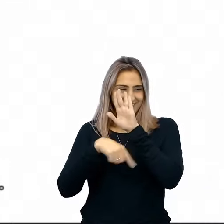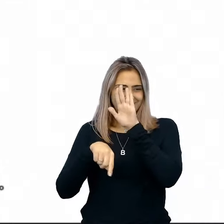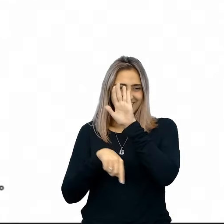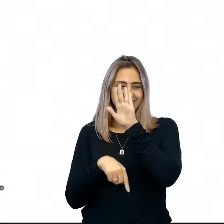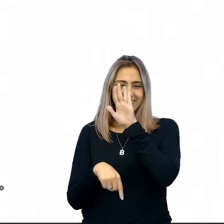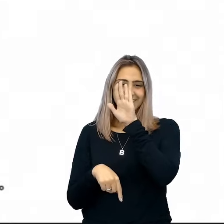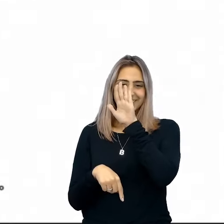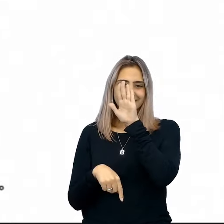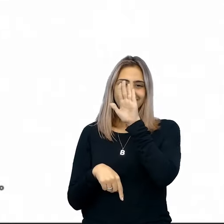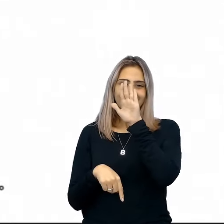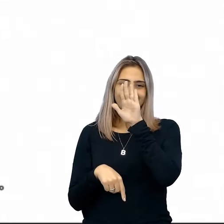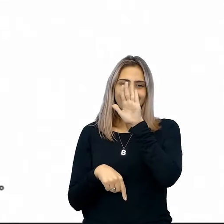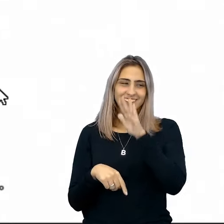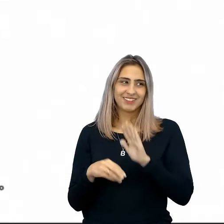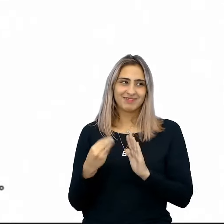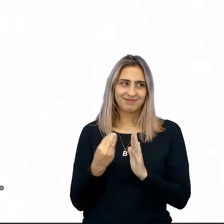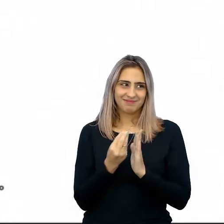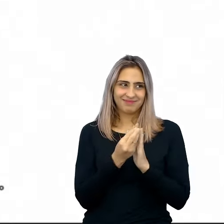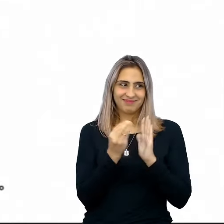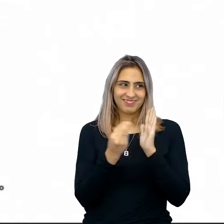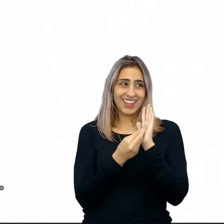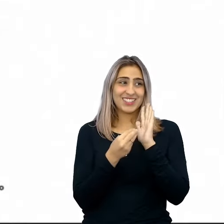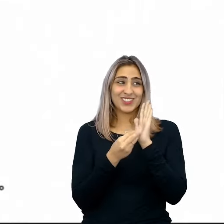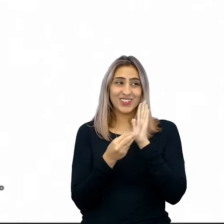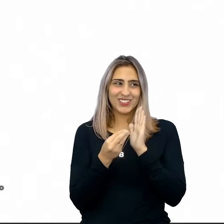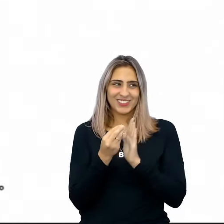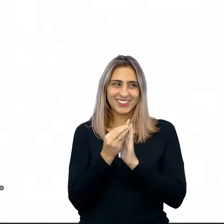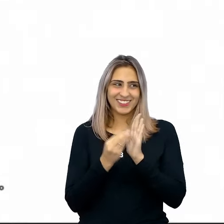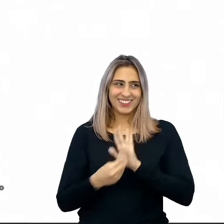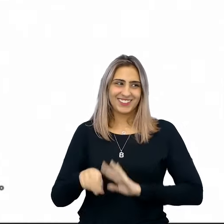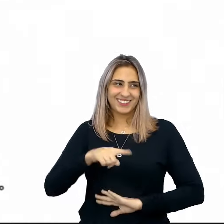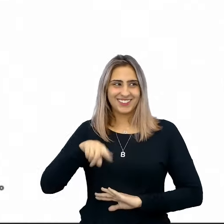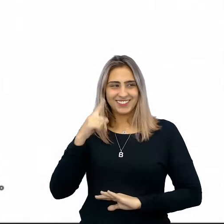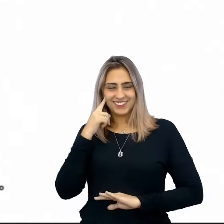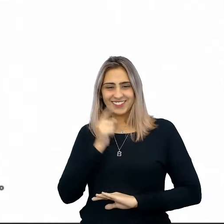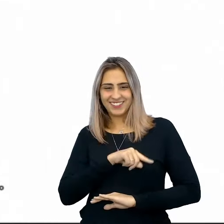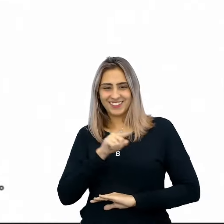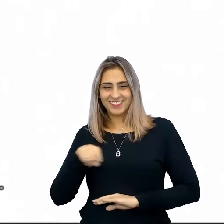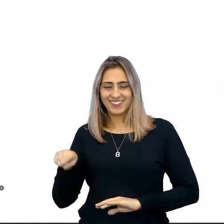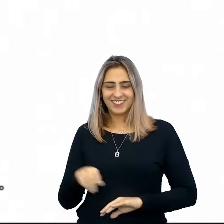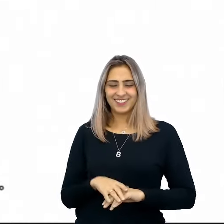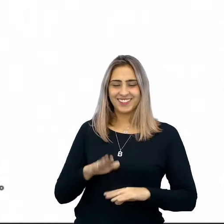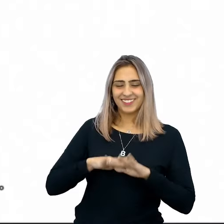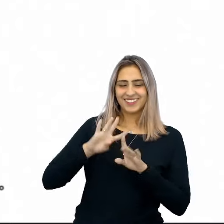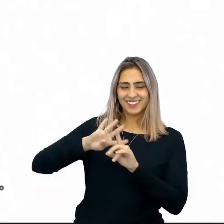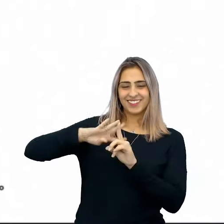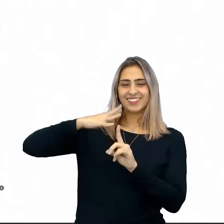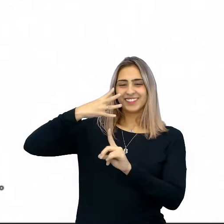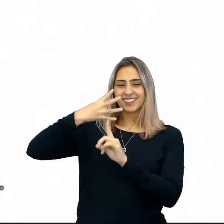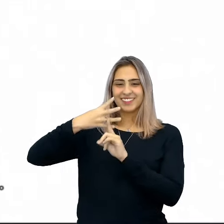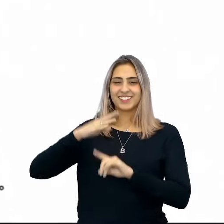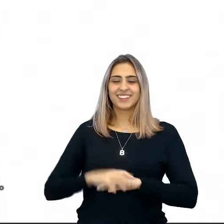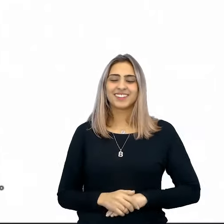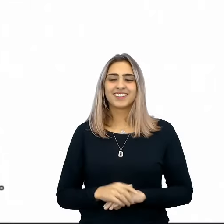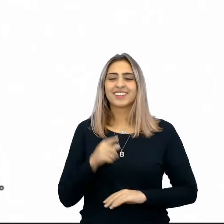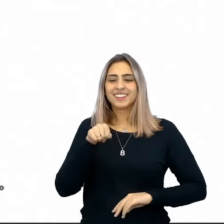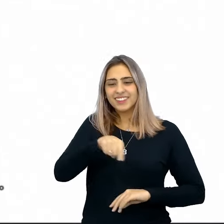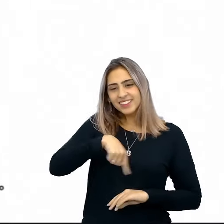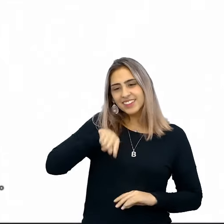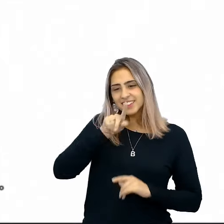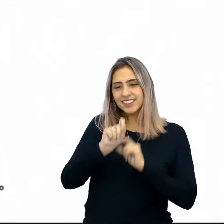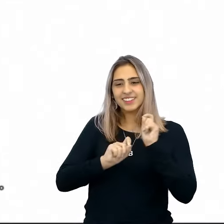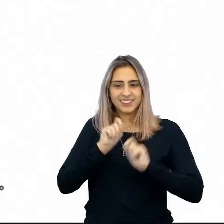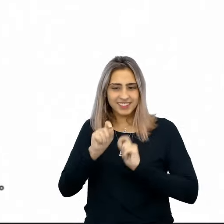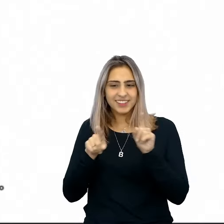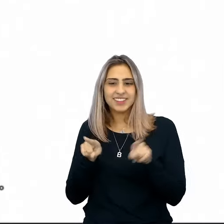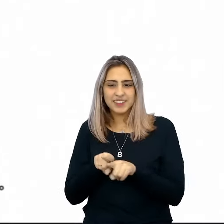pode escrever números infinitos, né, que é um sistema aditivo, que é um sistema multiplicativo. E aí, por esse